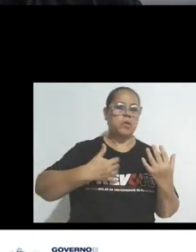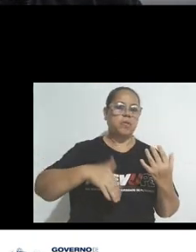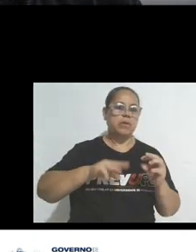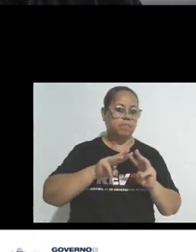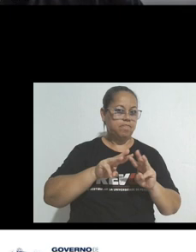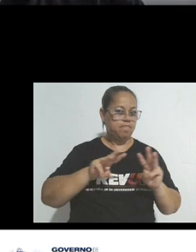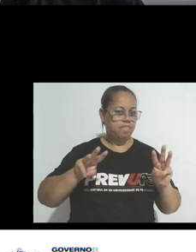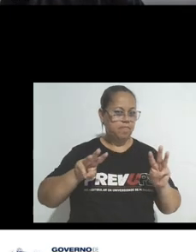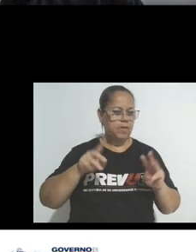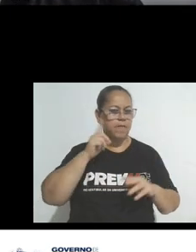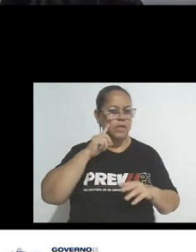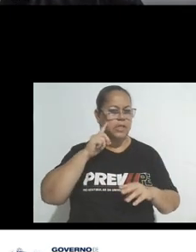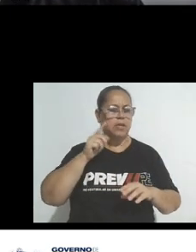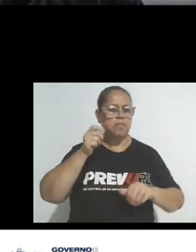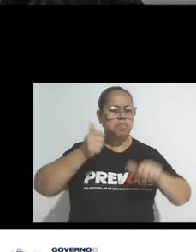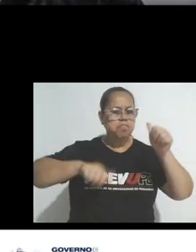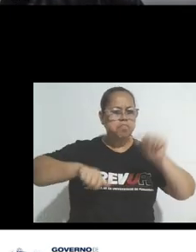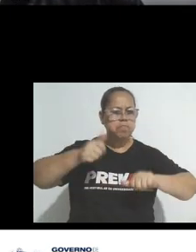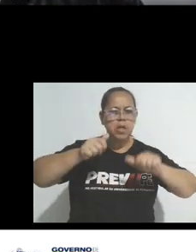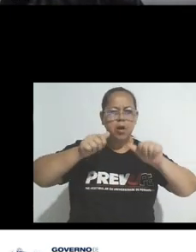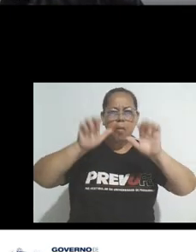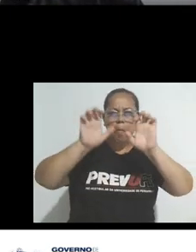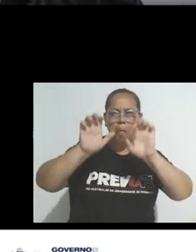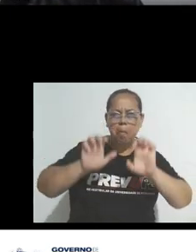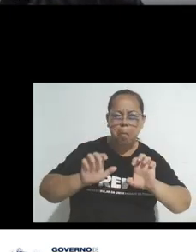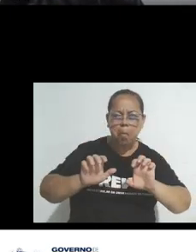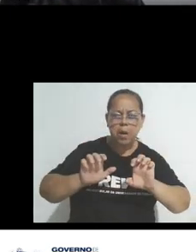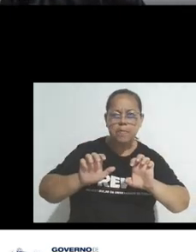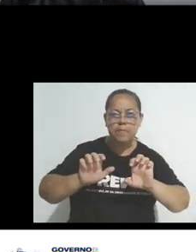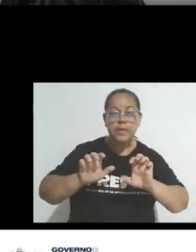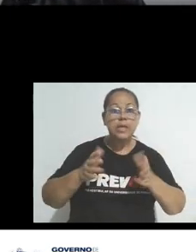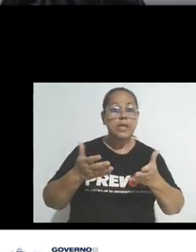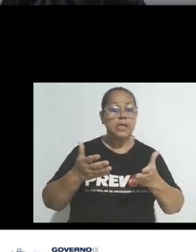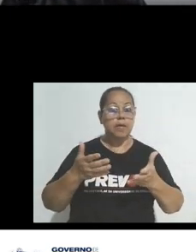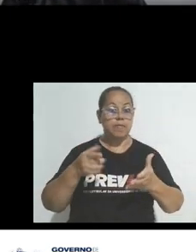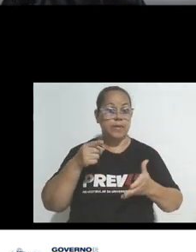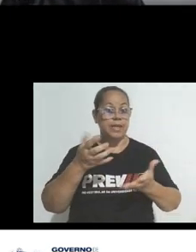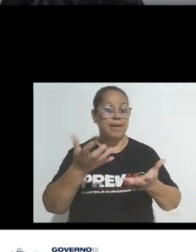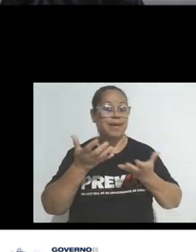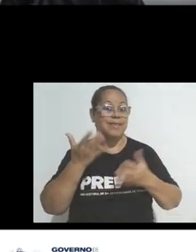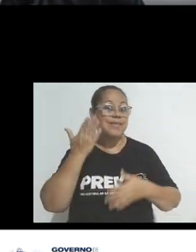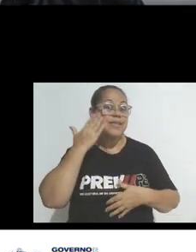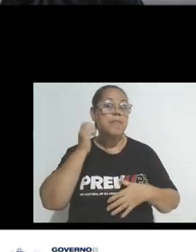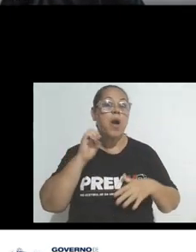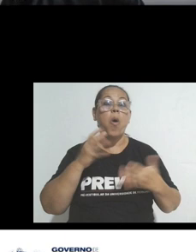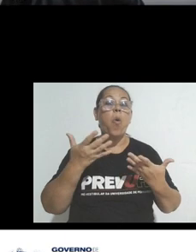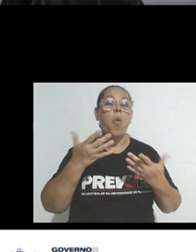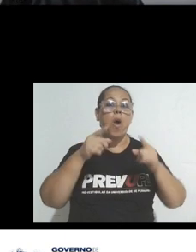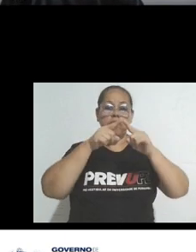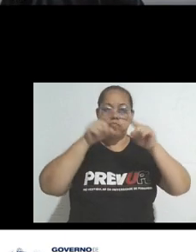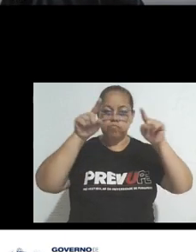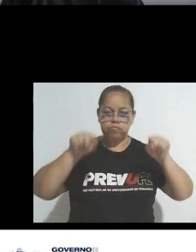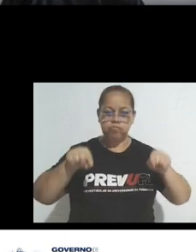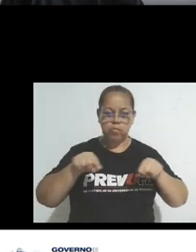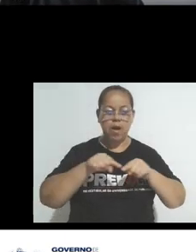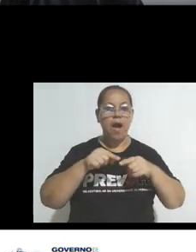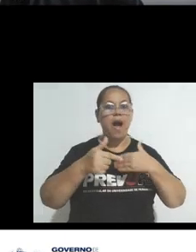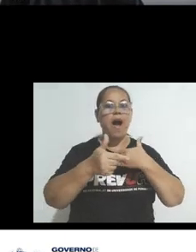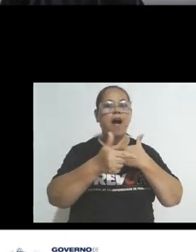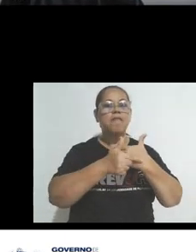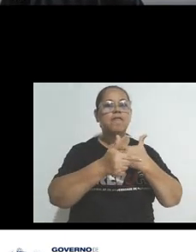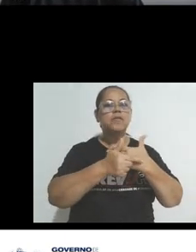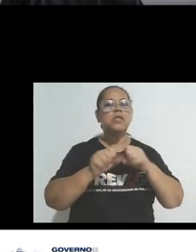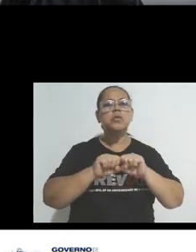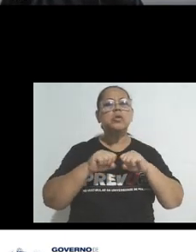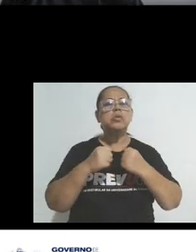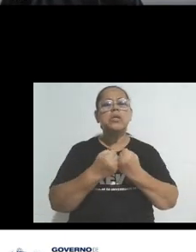analisou analisou analisou toda a estrutura tá isso aqui é uma função ele quer saber qual é a função do cartaz social então